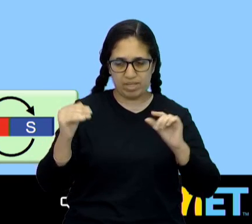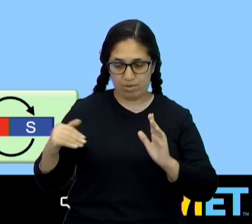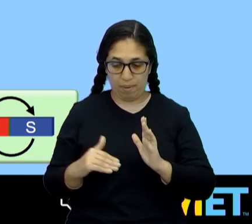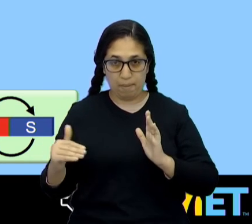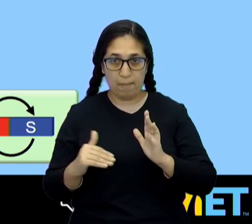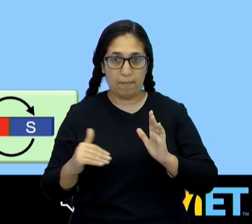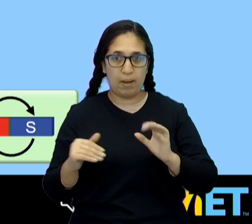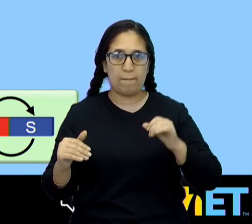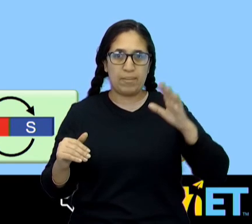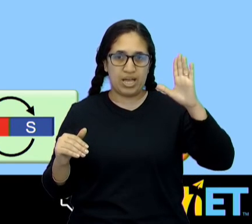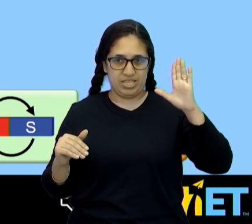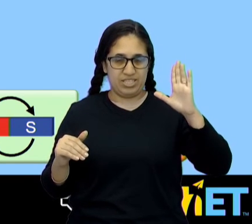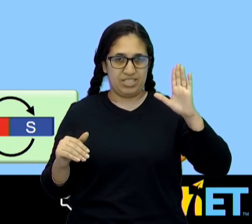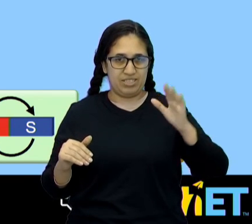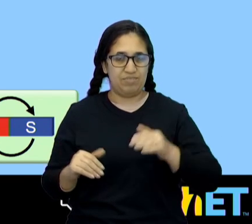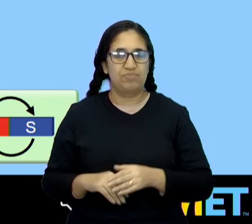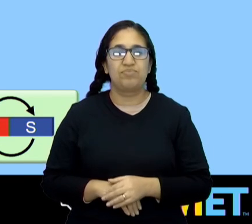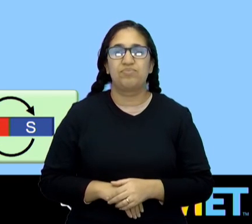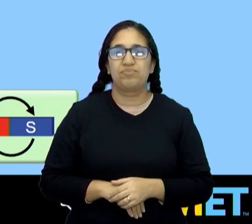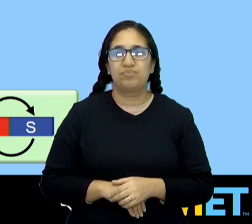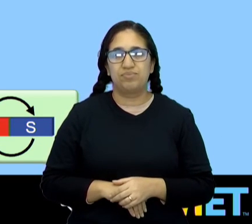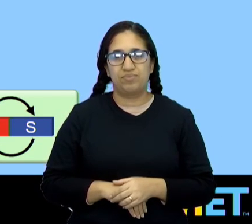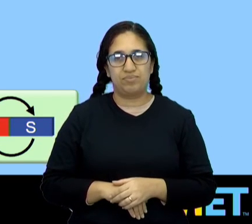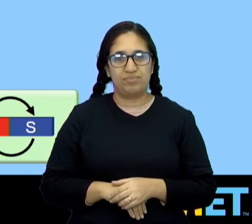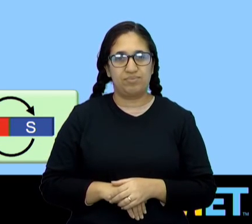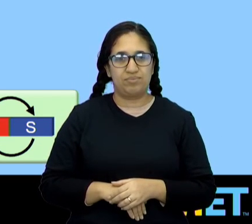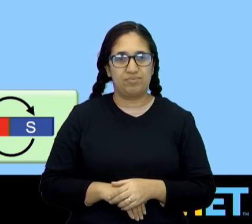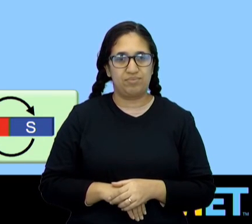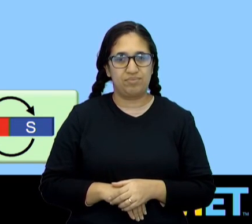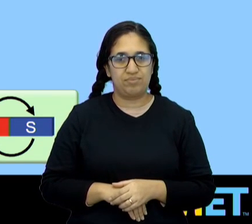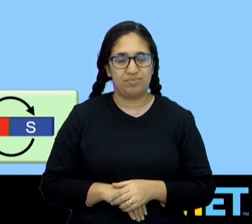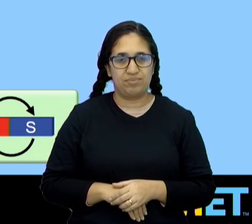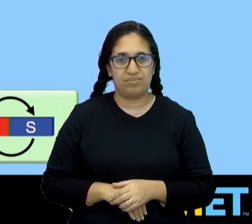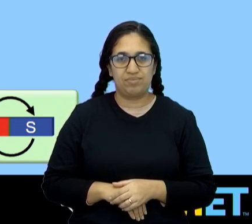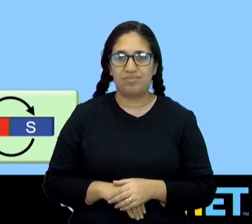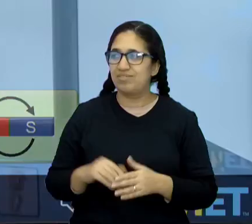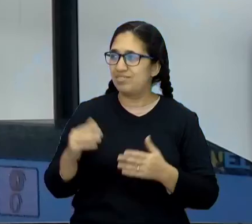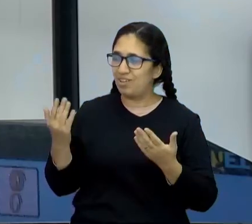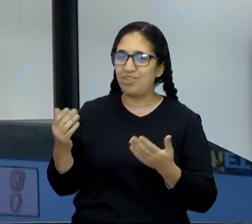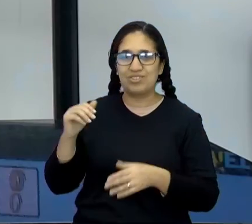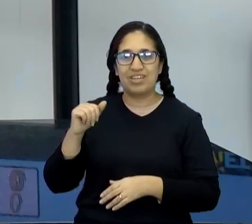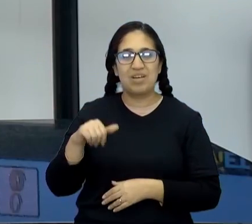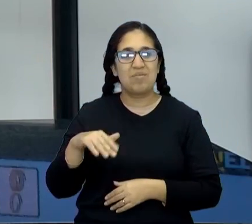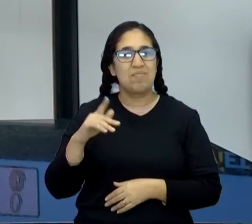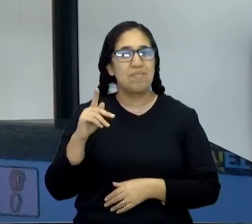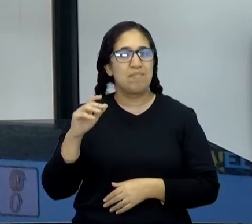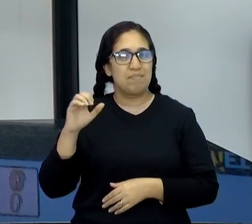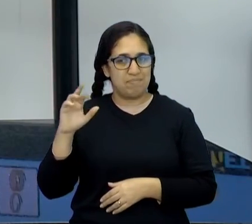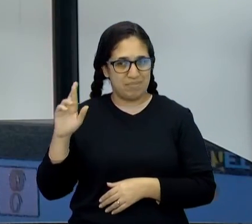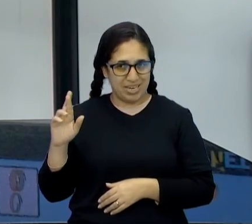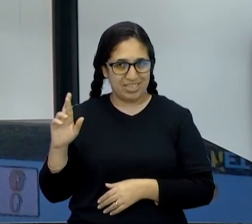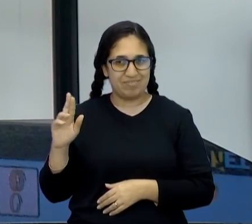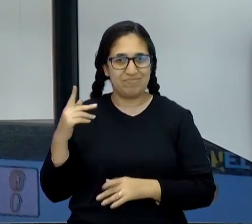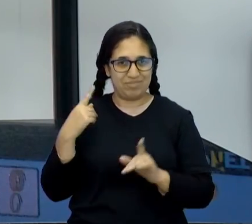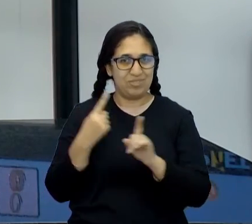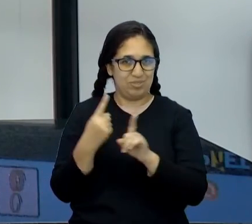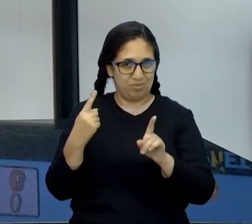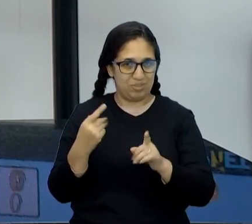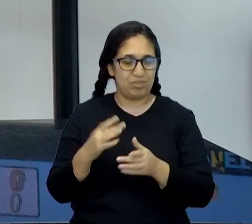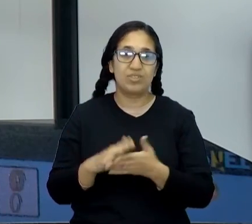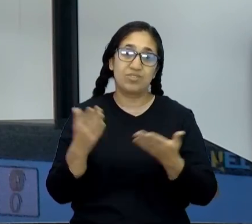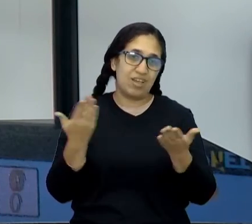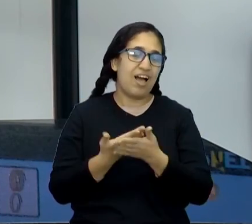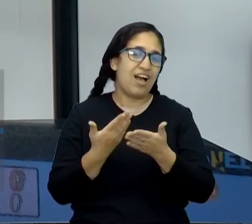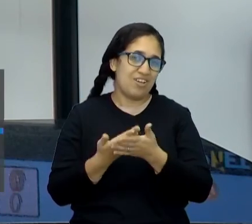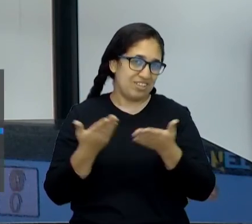mais luz, tá certo? O nosso querido Ampère descobriu isso. Então, a aula